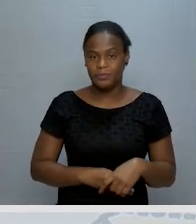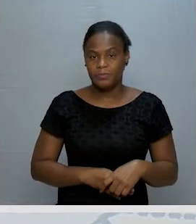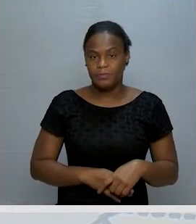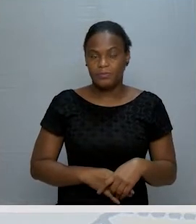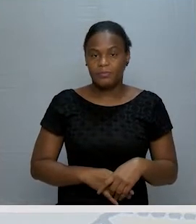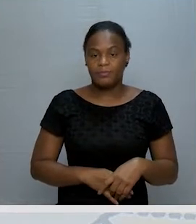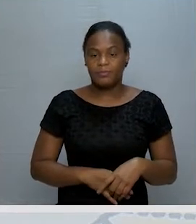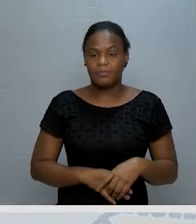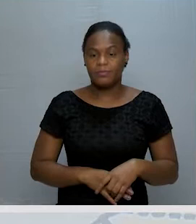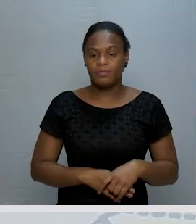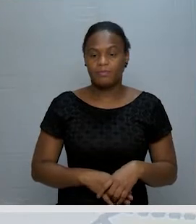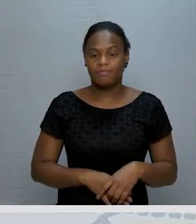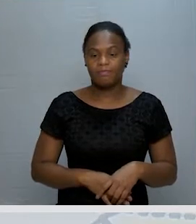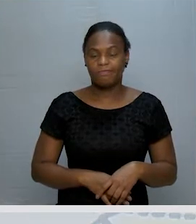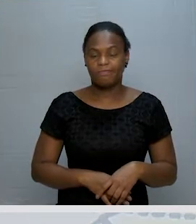numerador.